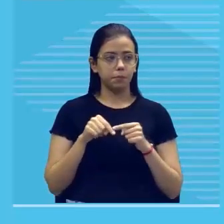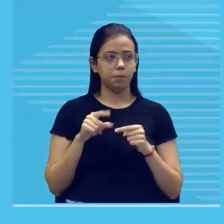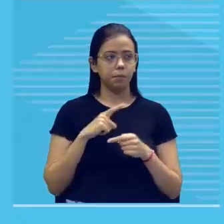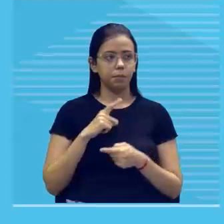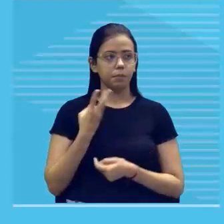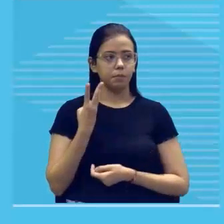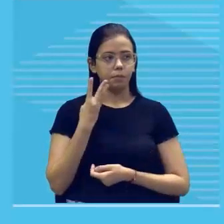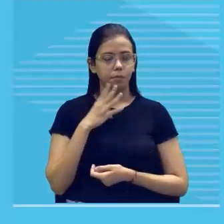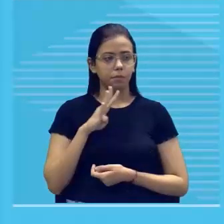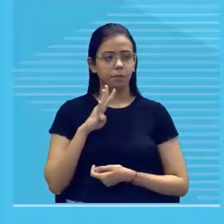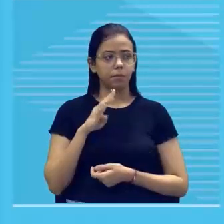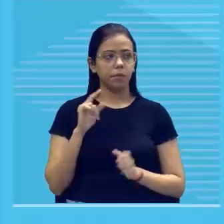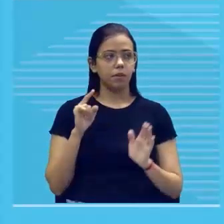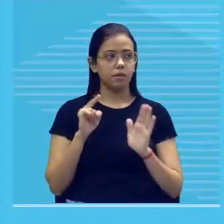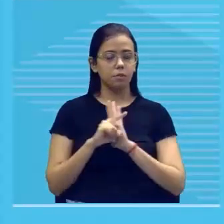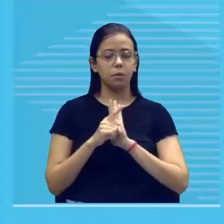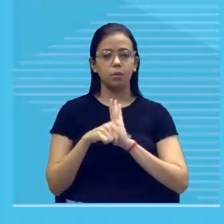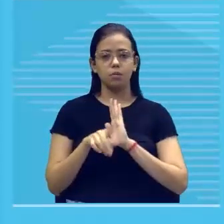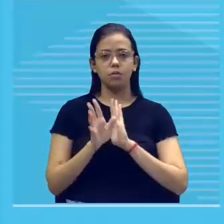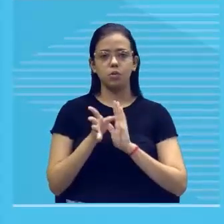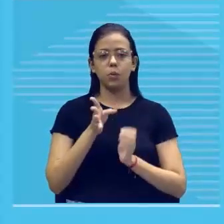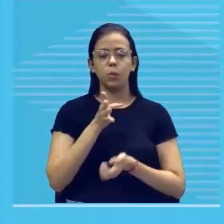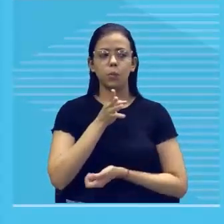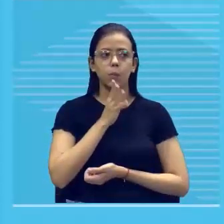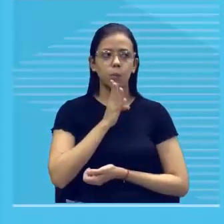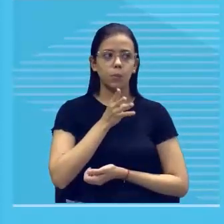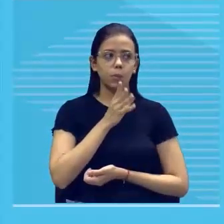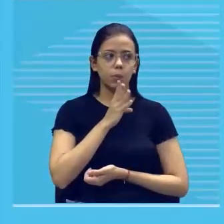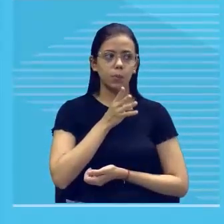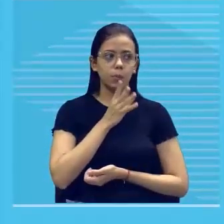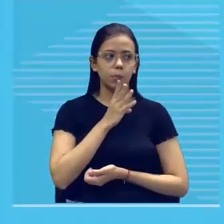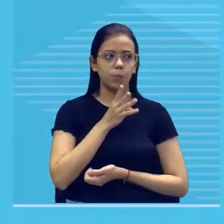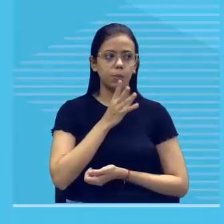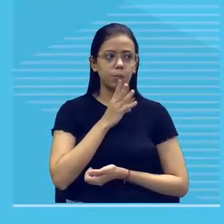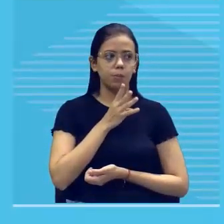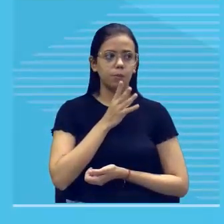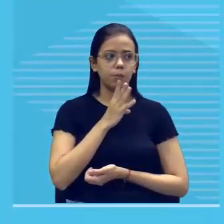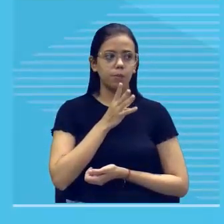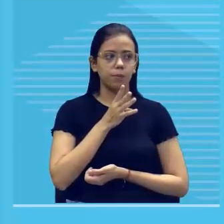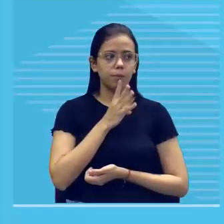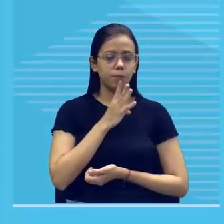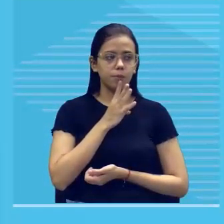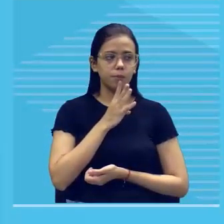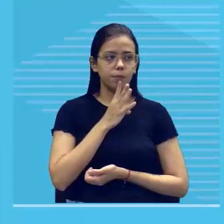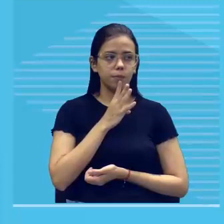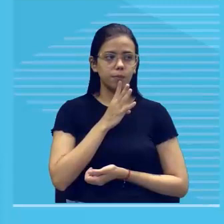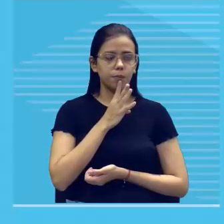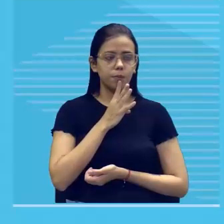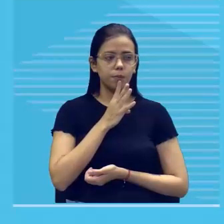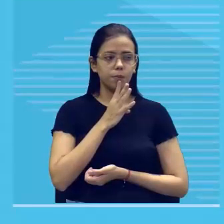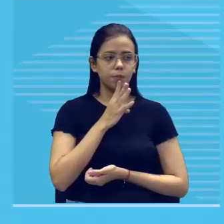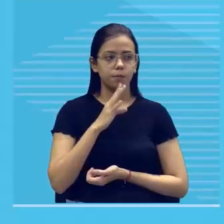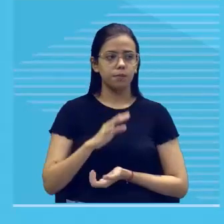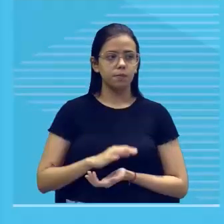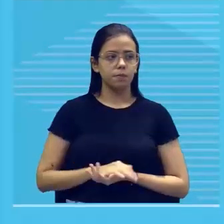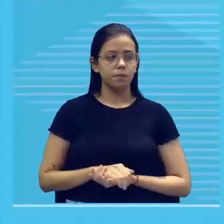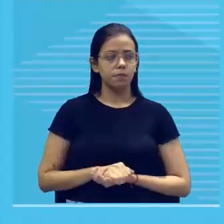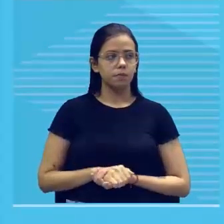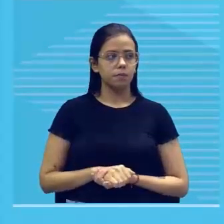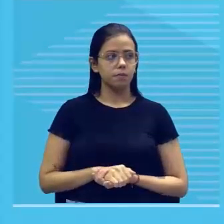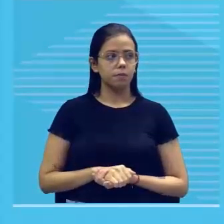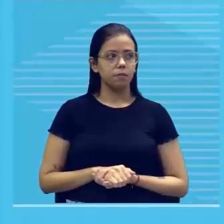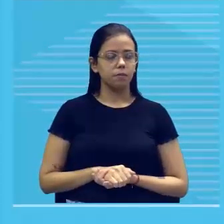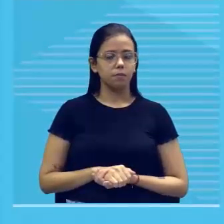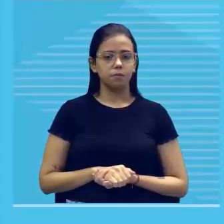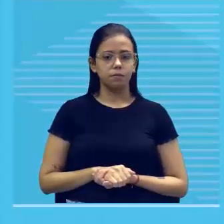dias essa questão Você conhece essa questão Você conhece ou tem até um tem um espaçozinho para ela aqui e